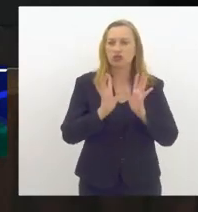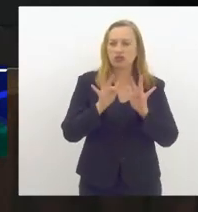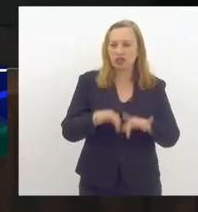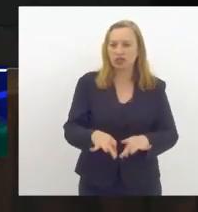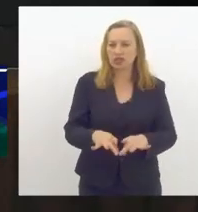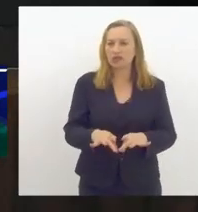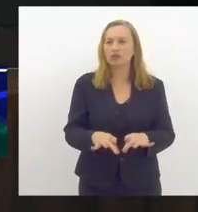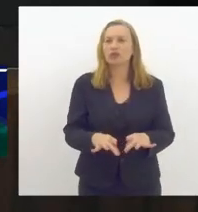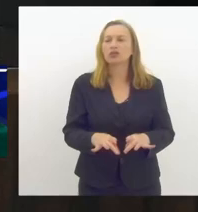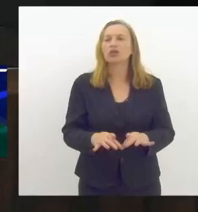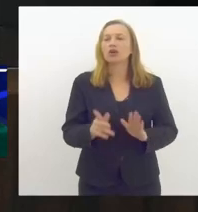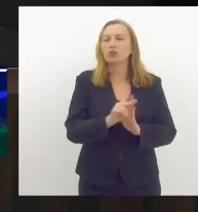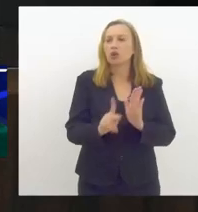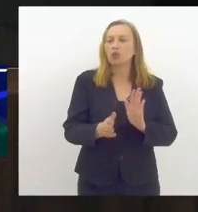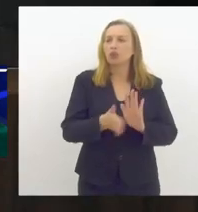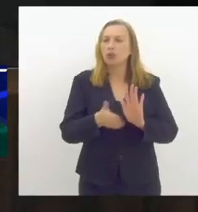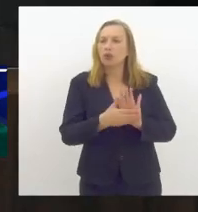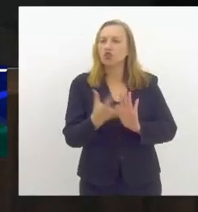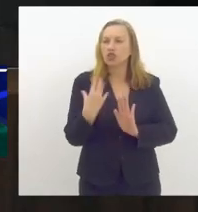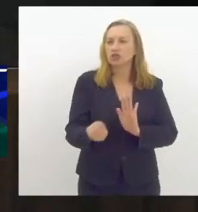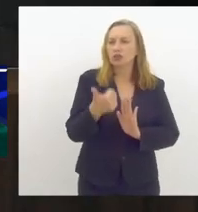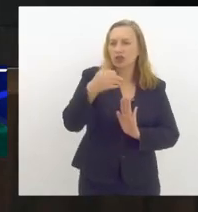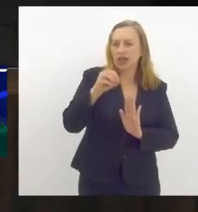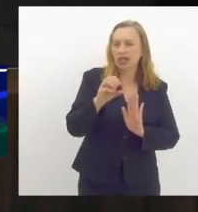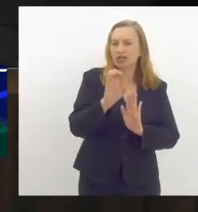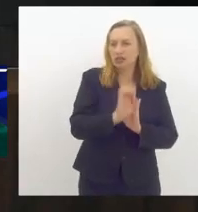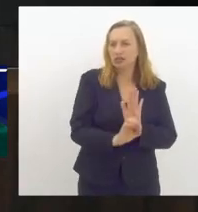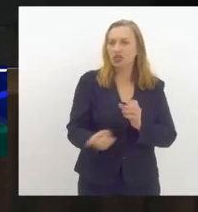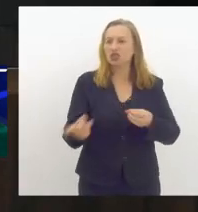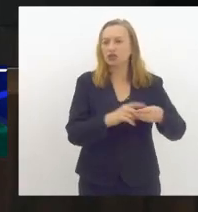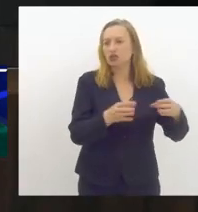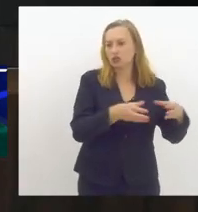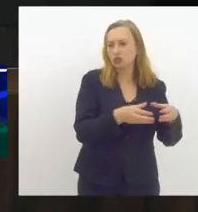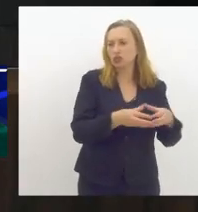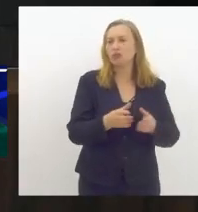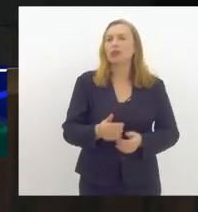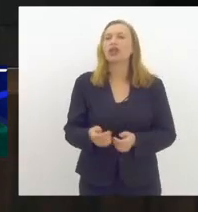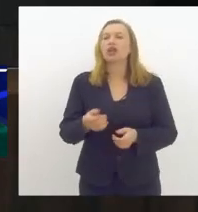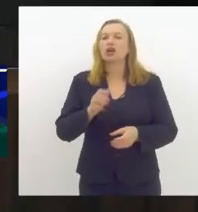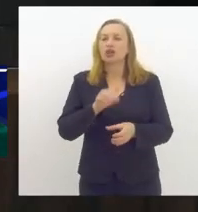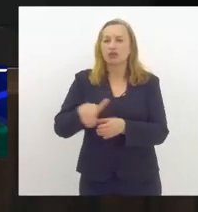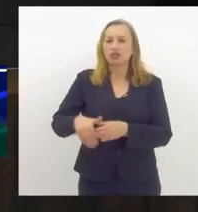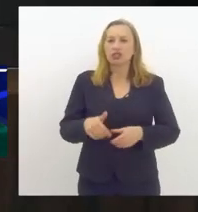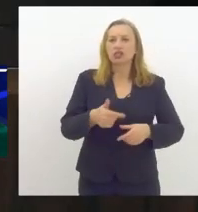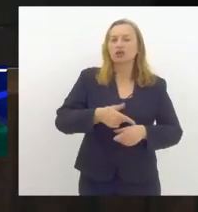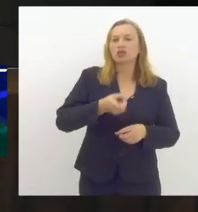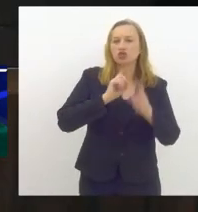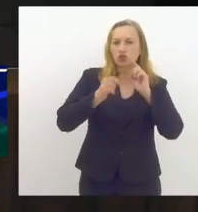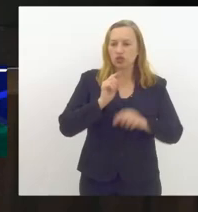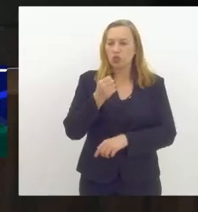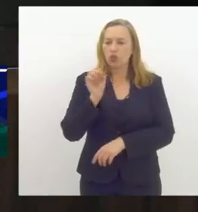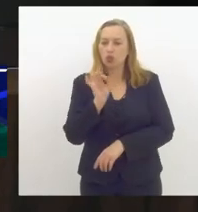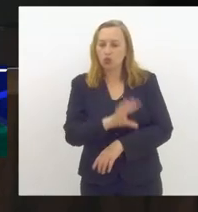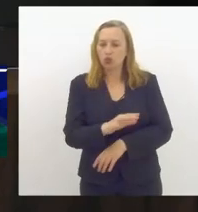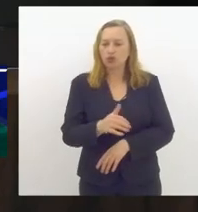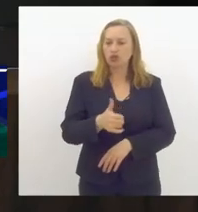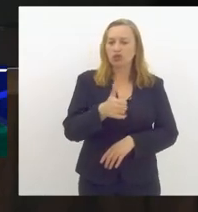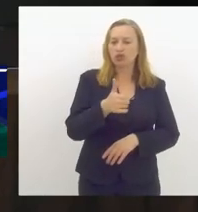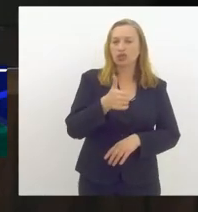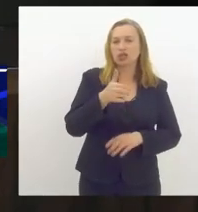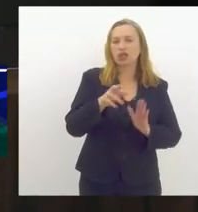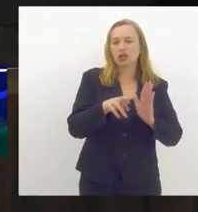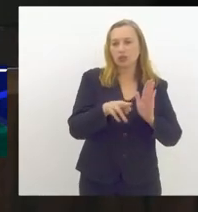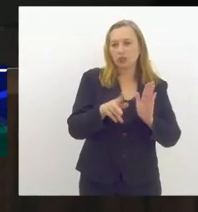discutisse a discussão presente proposta recebeu dez emendas e à tona as comissões em votação em discussão única pode a